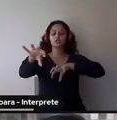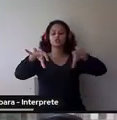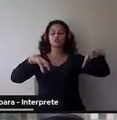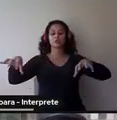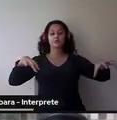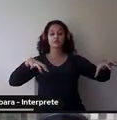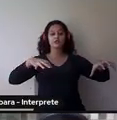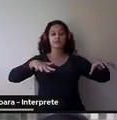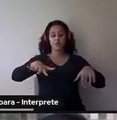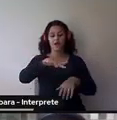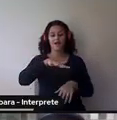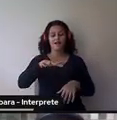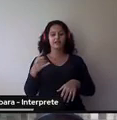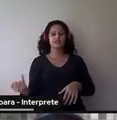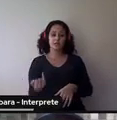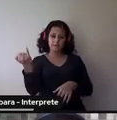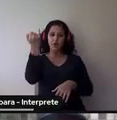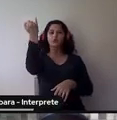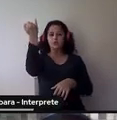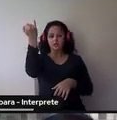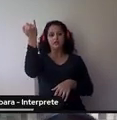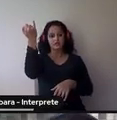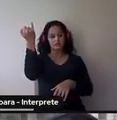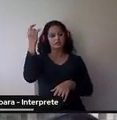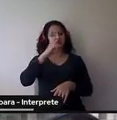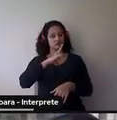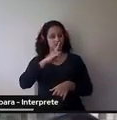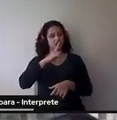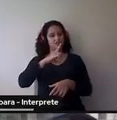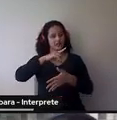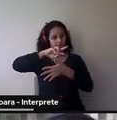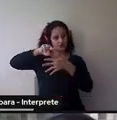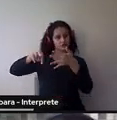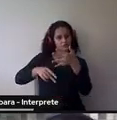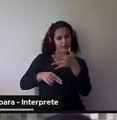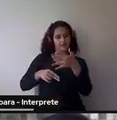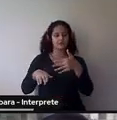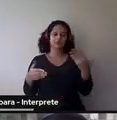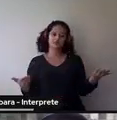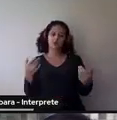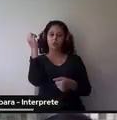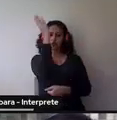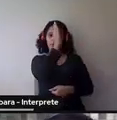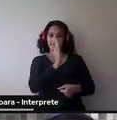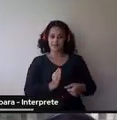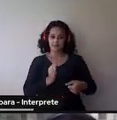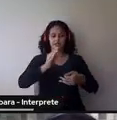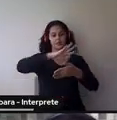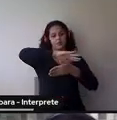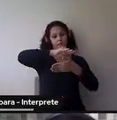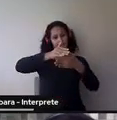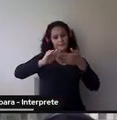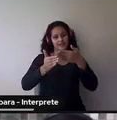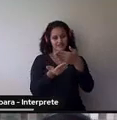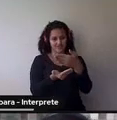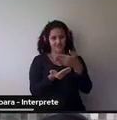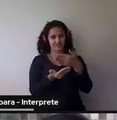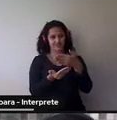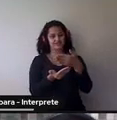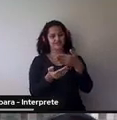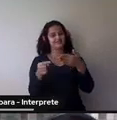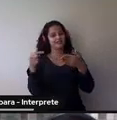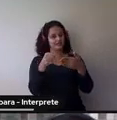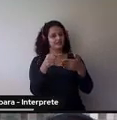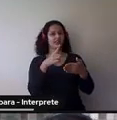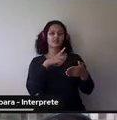importância para as espécies. Então, a Mata Atlântica, no caso no Brasil, é um dos biomas das fitofisionomias que